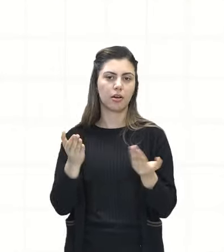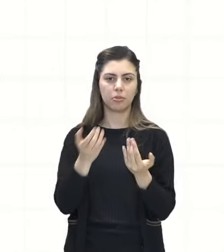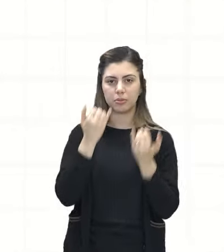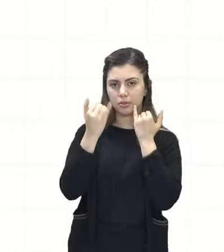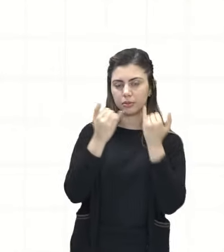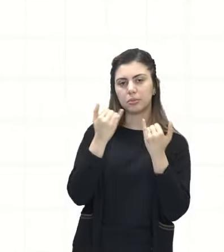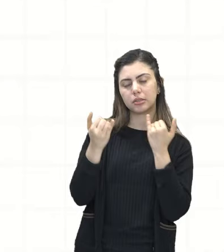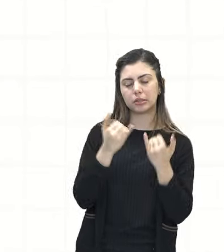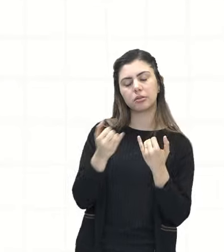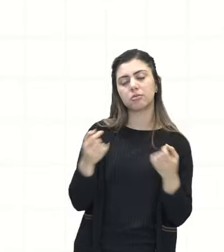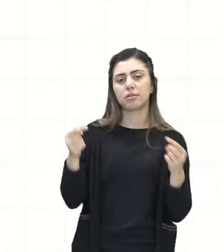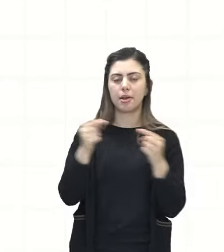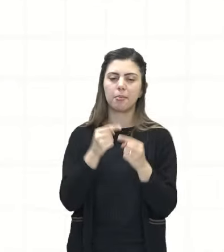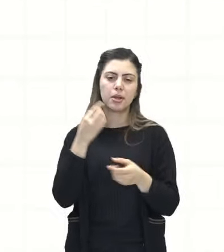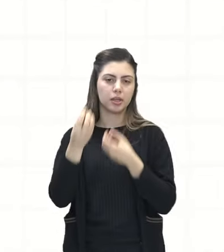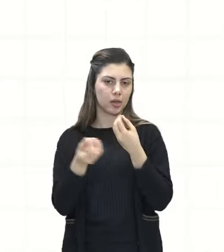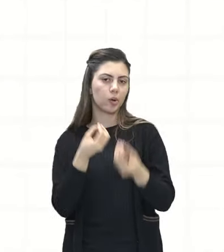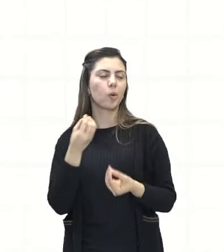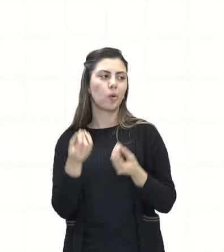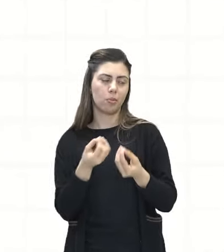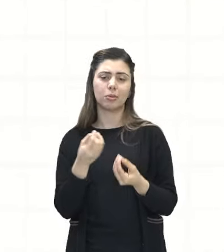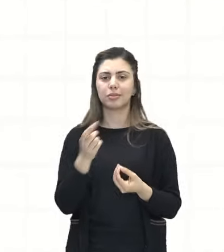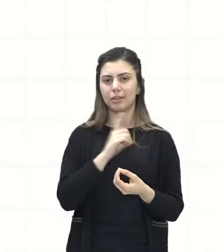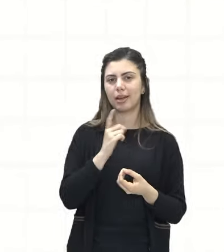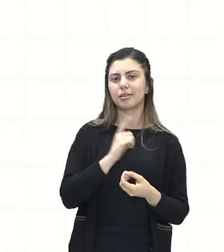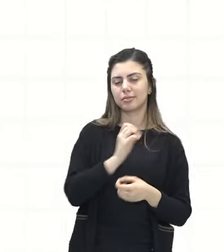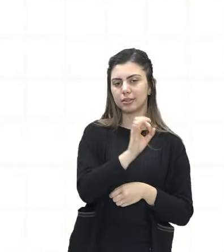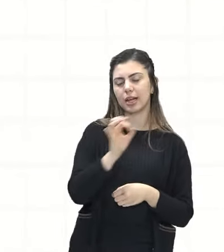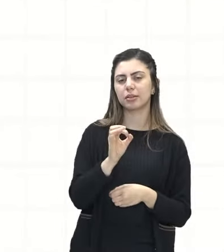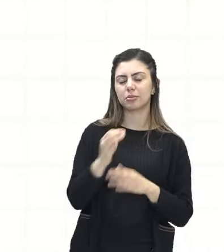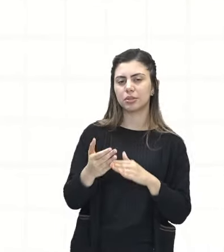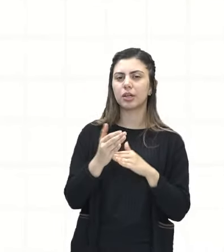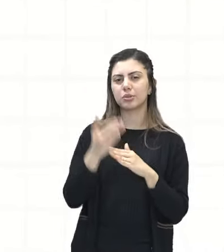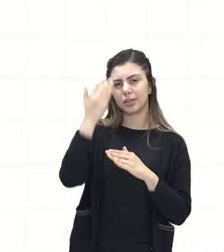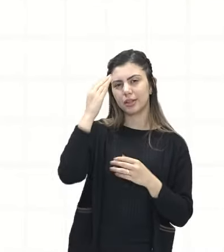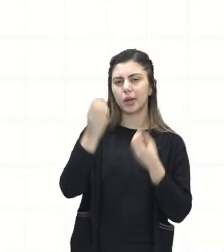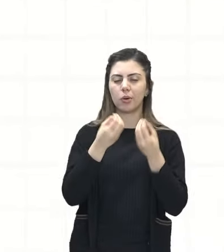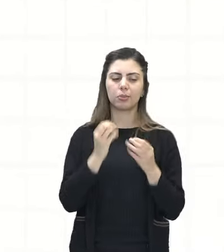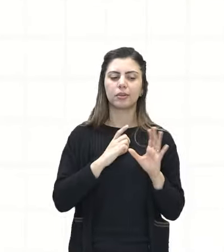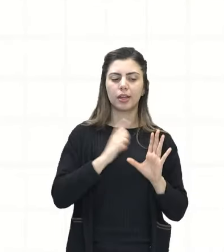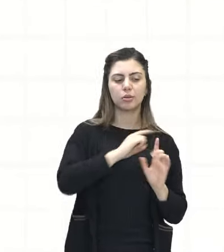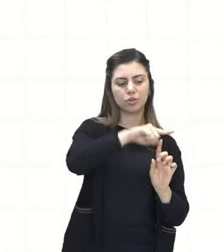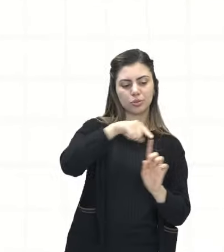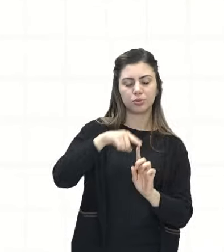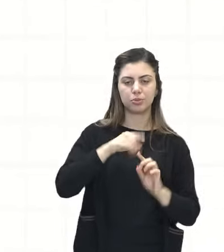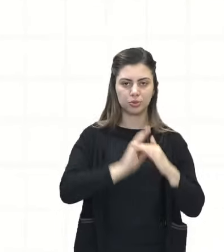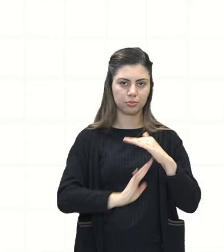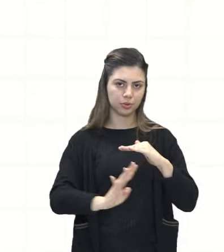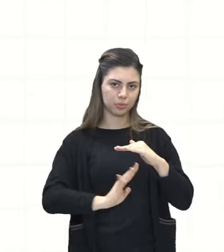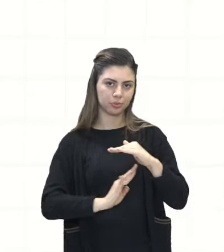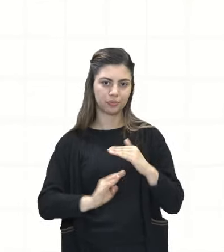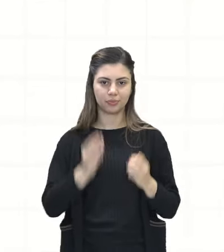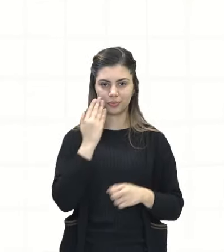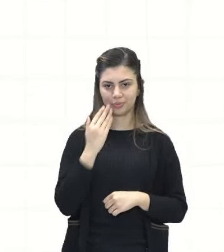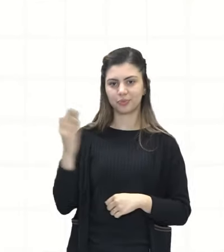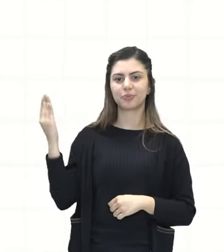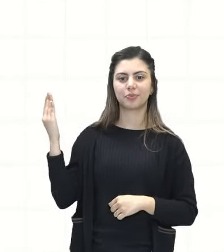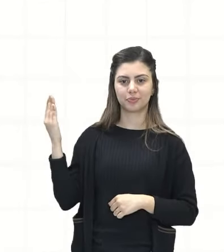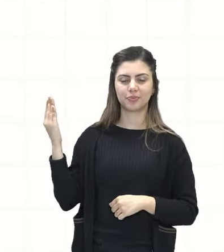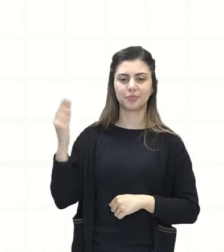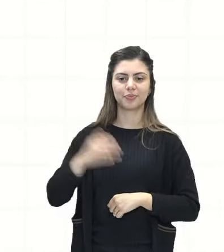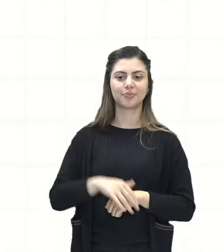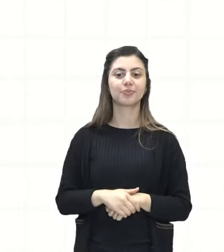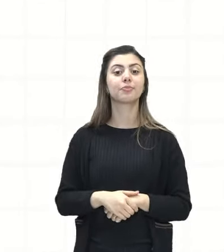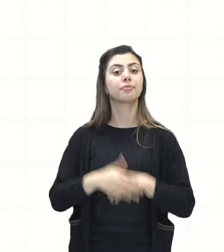variáveis e de como elas eh podem ajudar a entender um pouco mais essa classificação dos tipos de migração acompanhe comigo